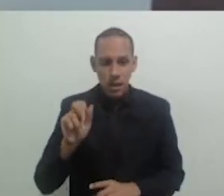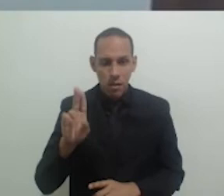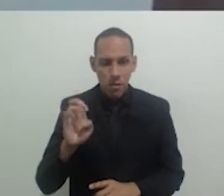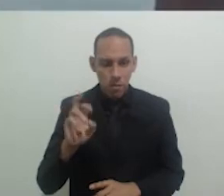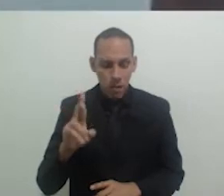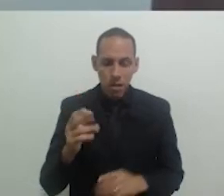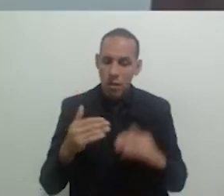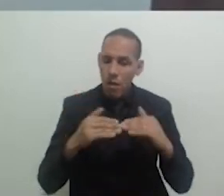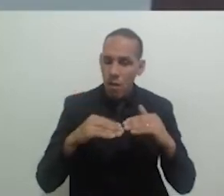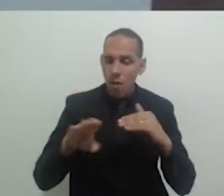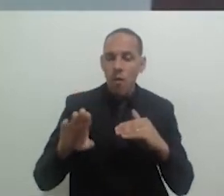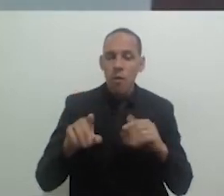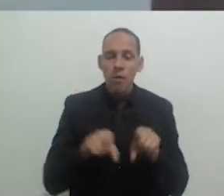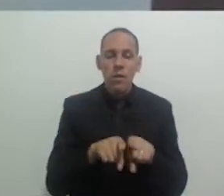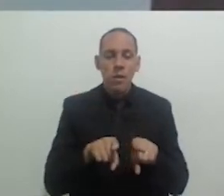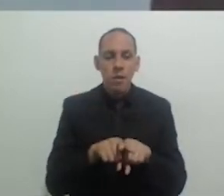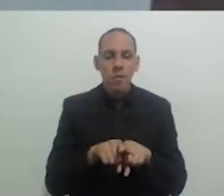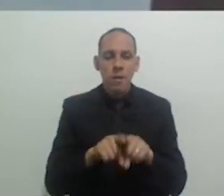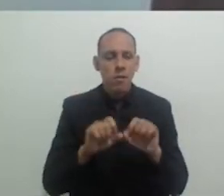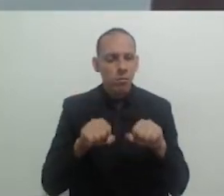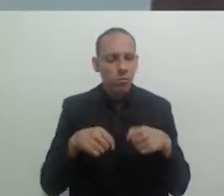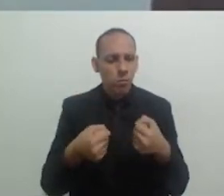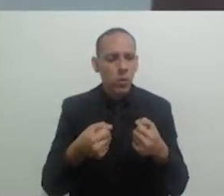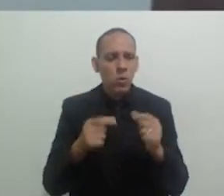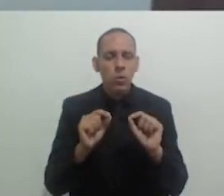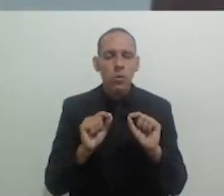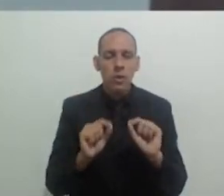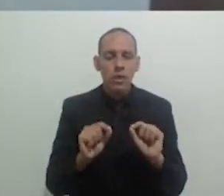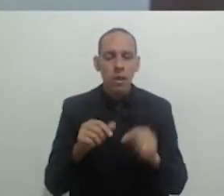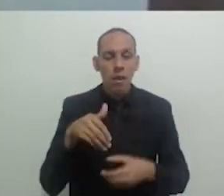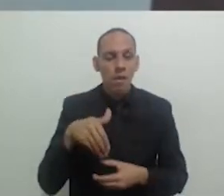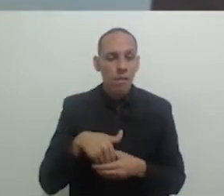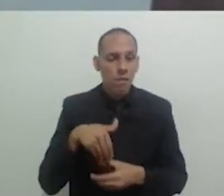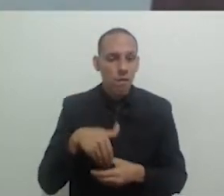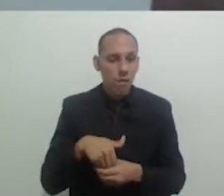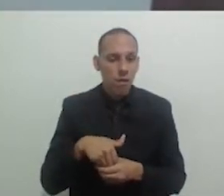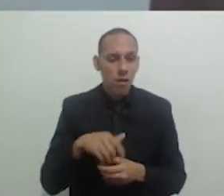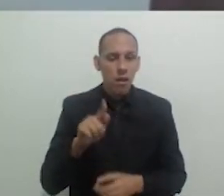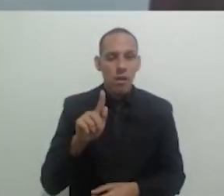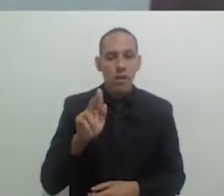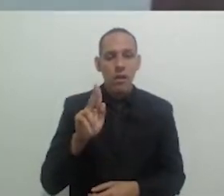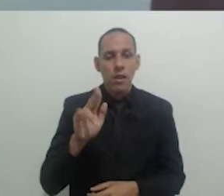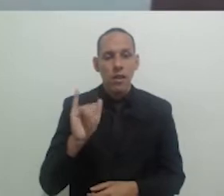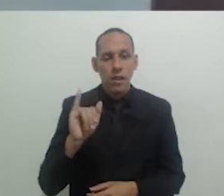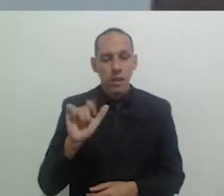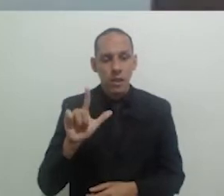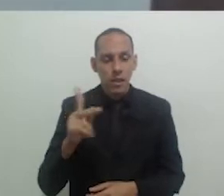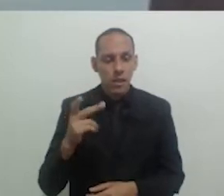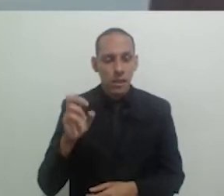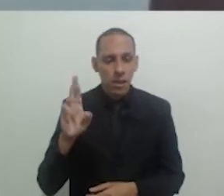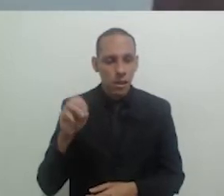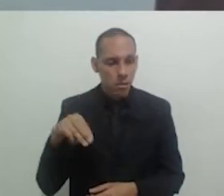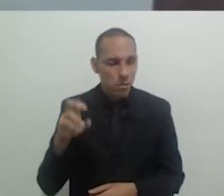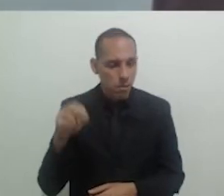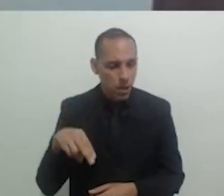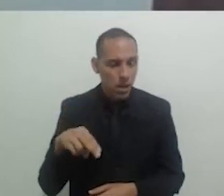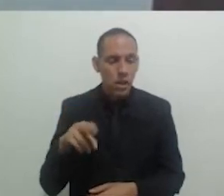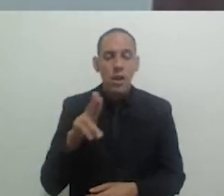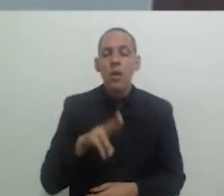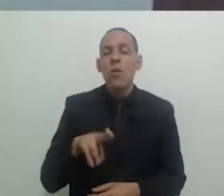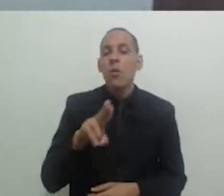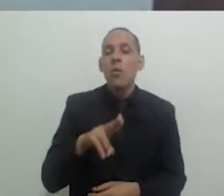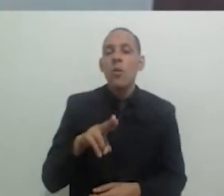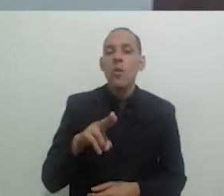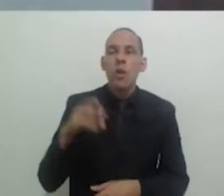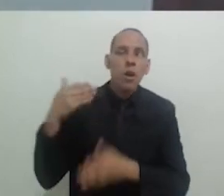também pelo voto do desembargador de Lermando, que fez referência à precedência, inclusive, da nossa corte quanto a